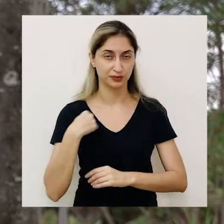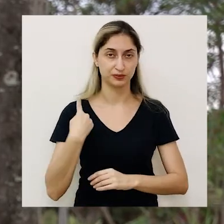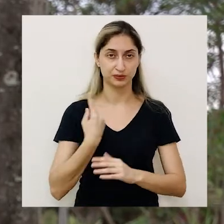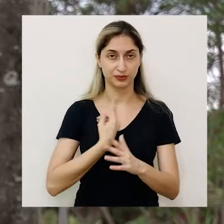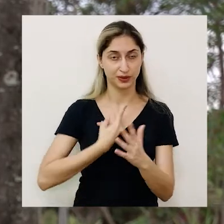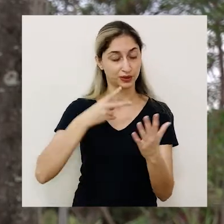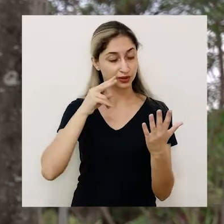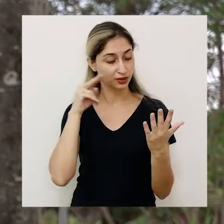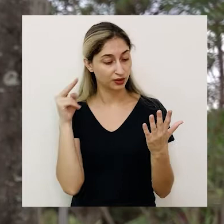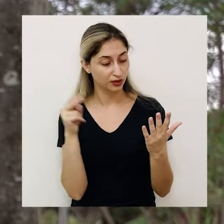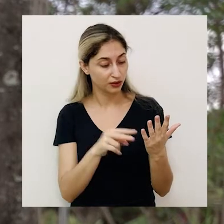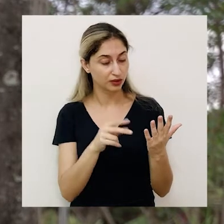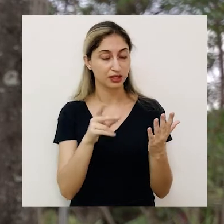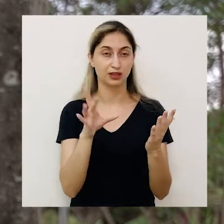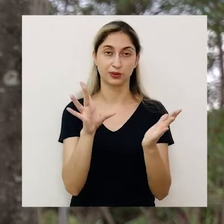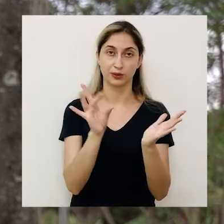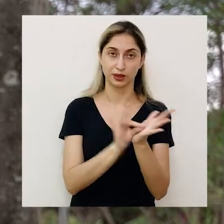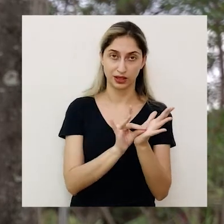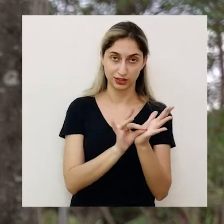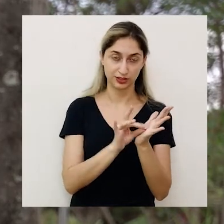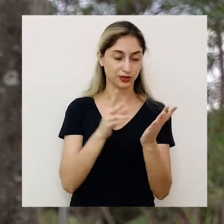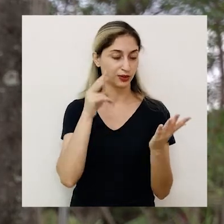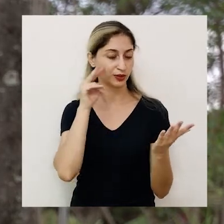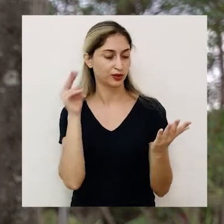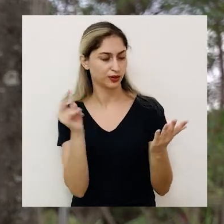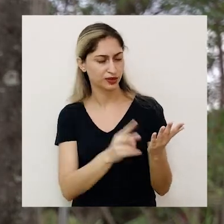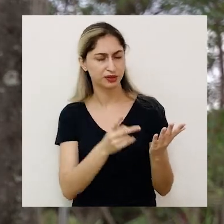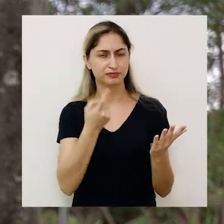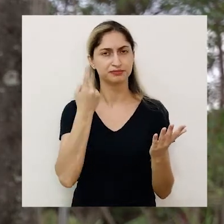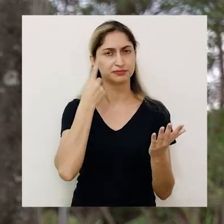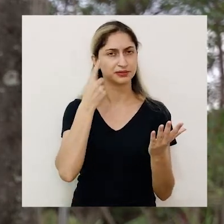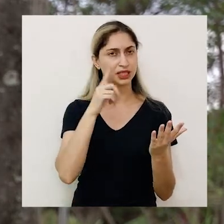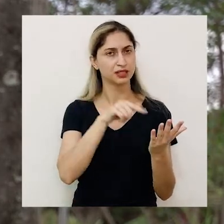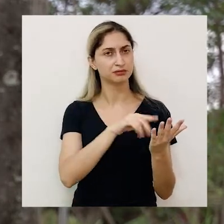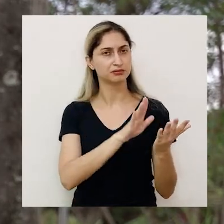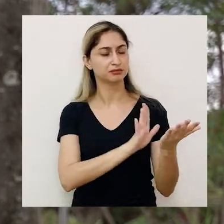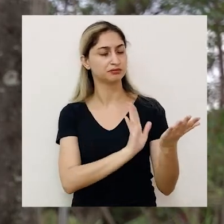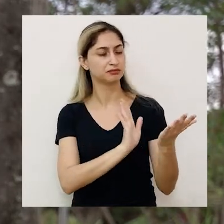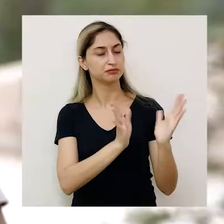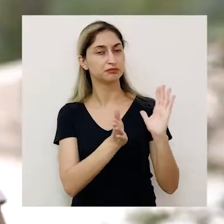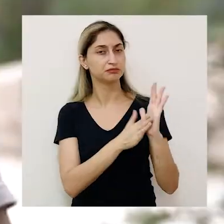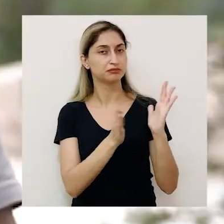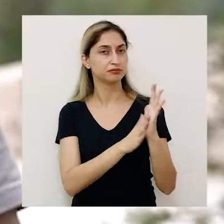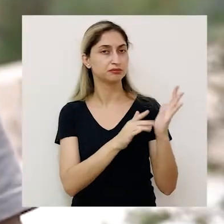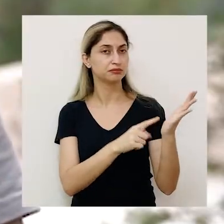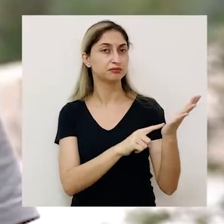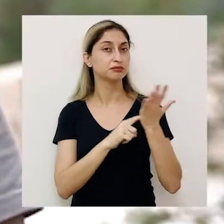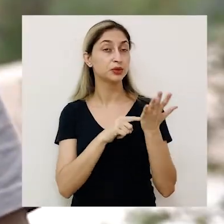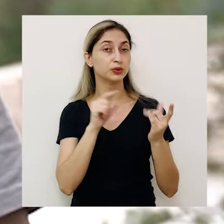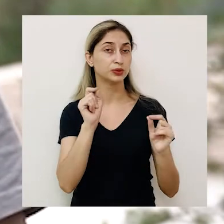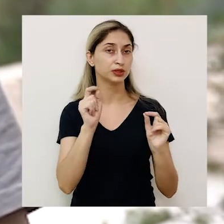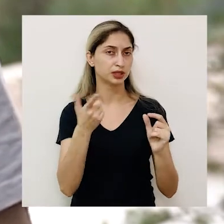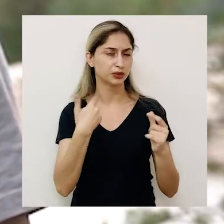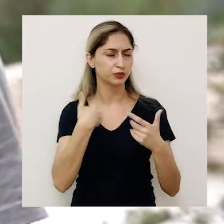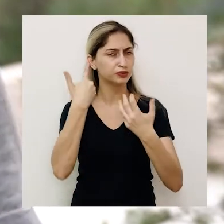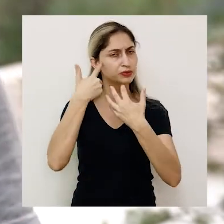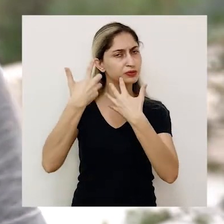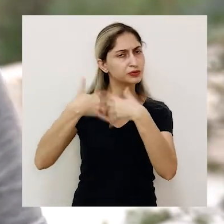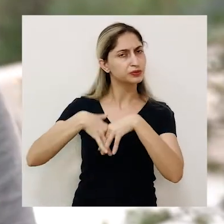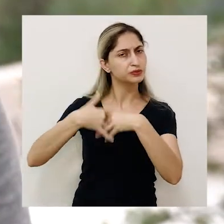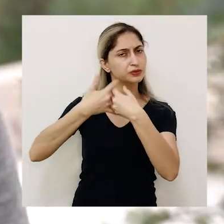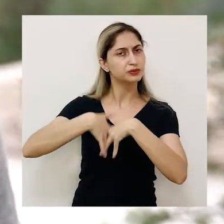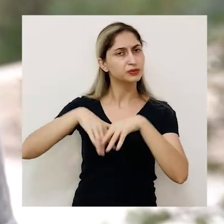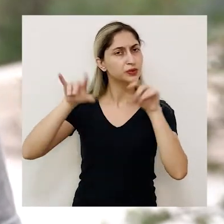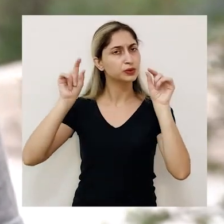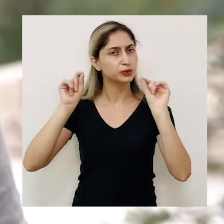conta própria, seguir, né? Então a gente vai olhar essa folha, vai olhar essa colagem e vai, poxa, o que isso me